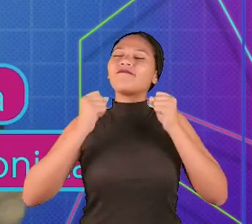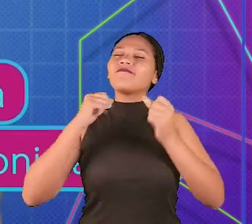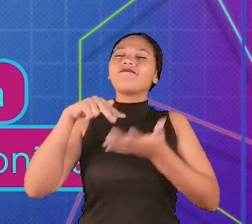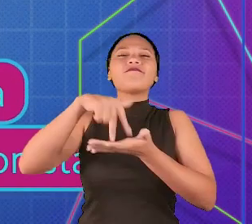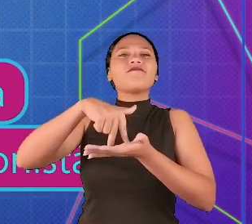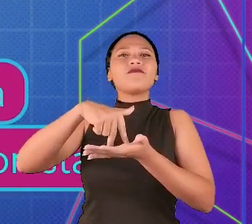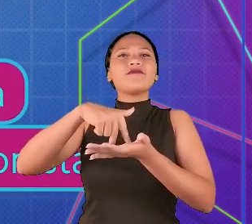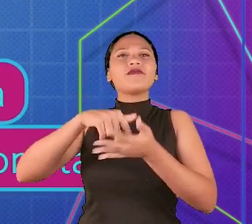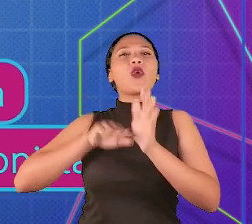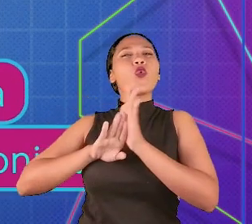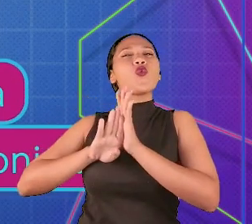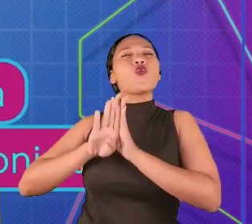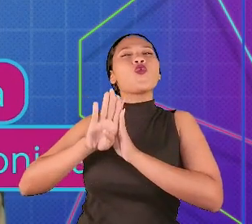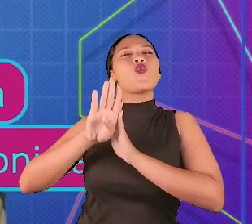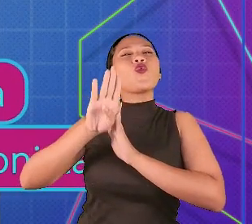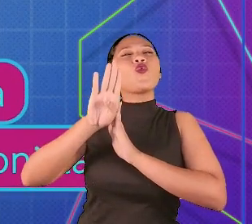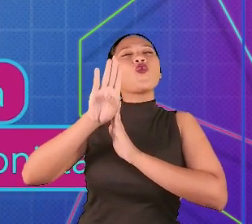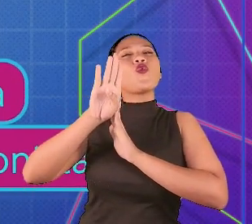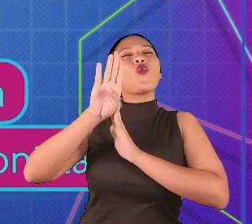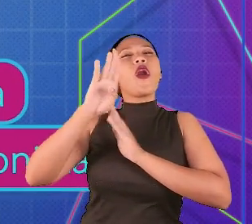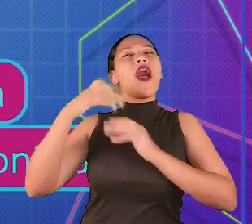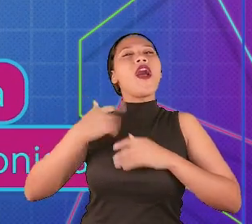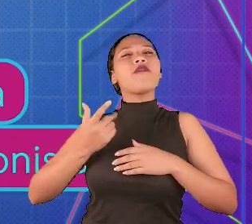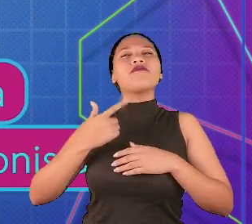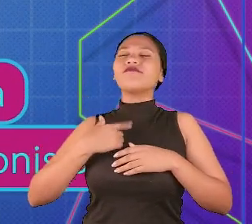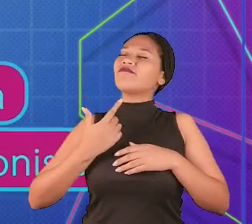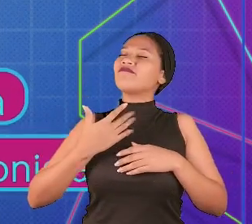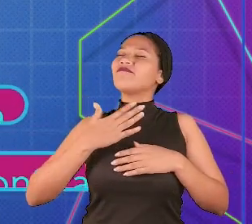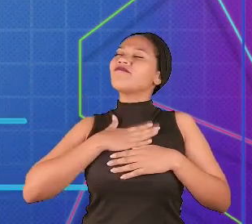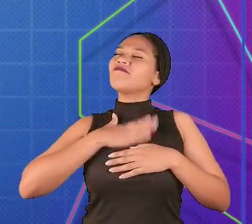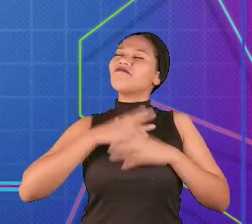ponto alto da minha história, quando o protagonista enfrenta seu